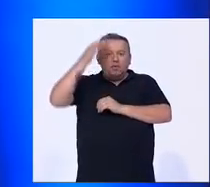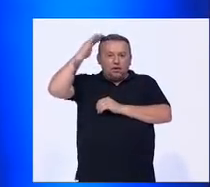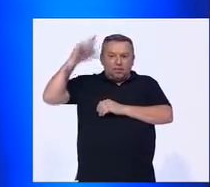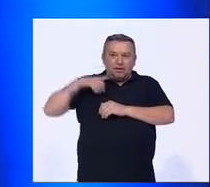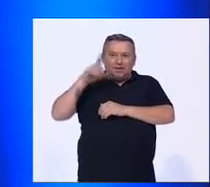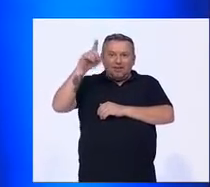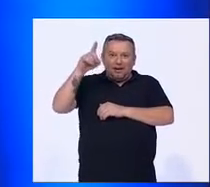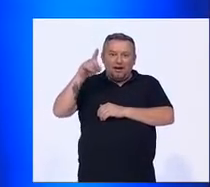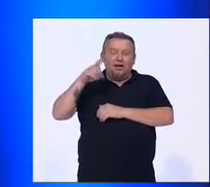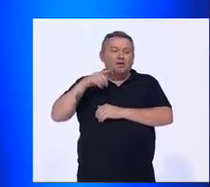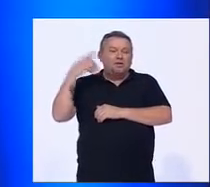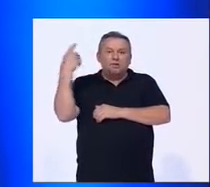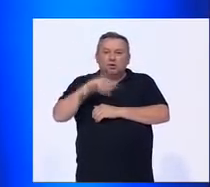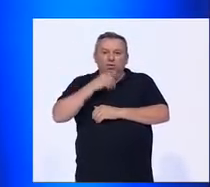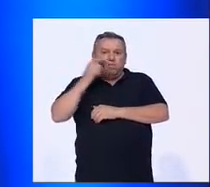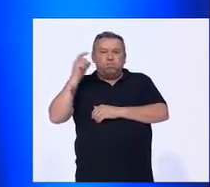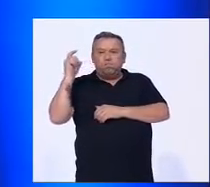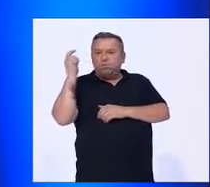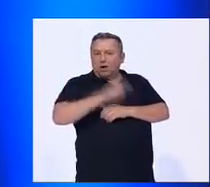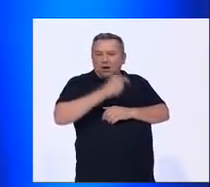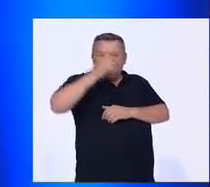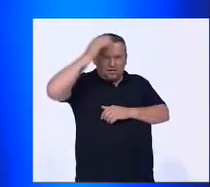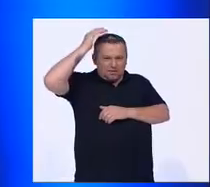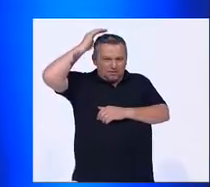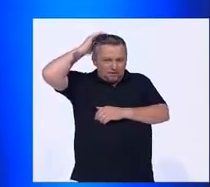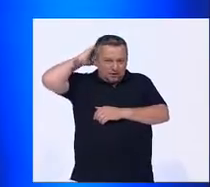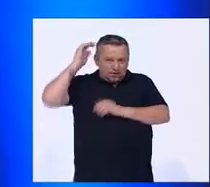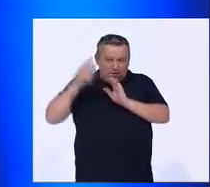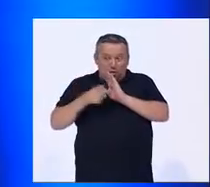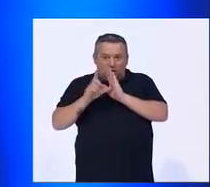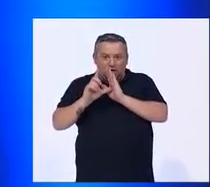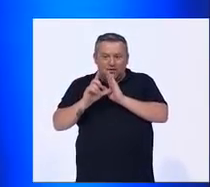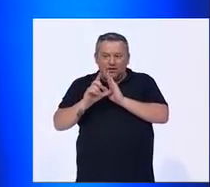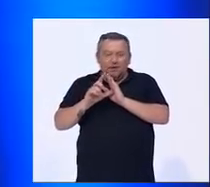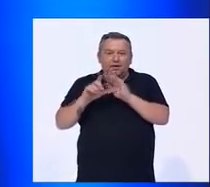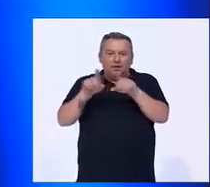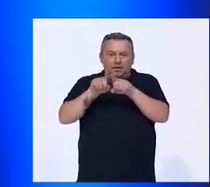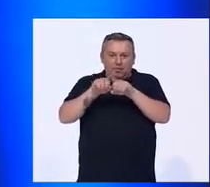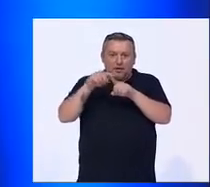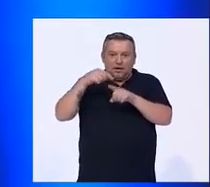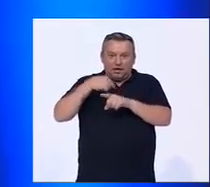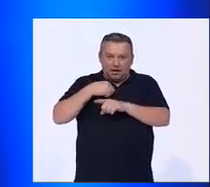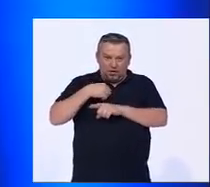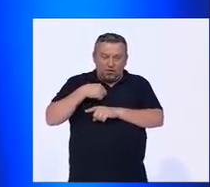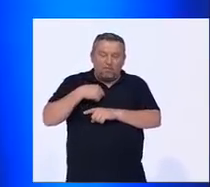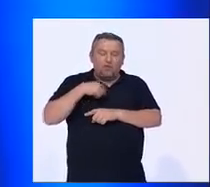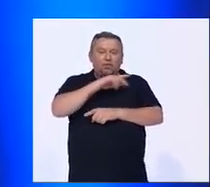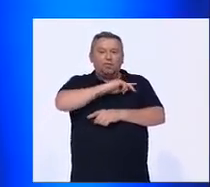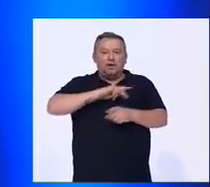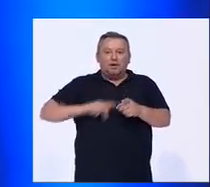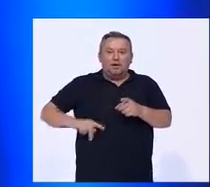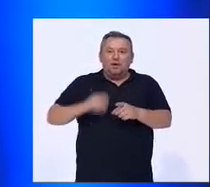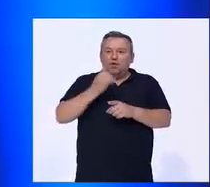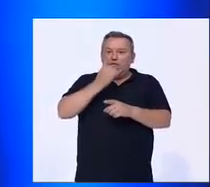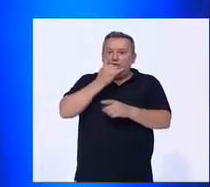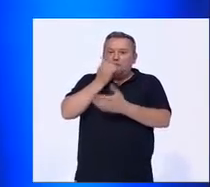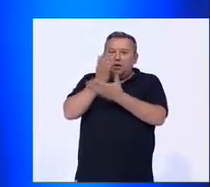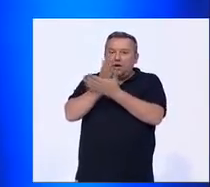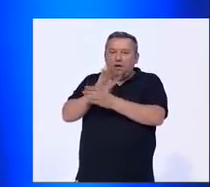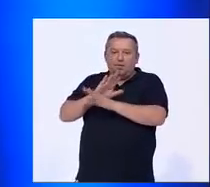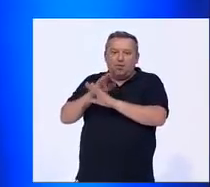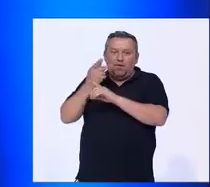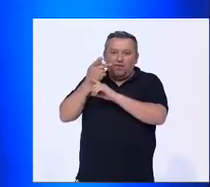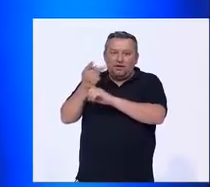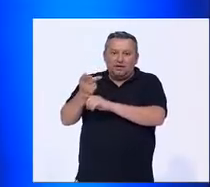pito nele sobre isso, antes desse acidente. Eu, se fosse presidente da República, teria dito, está encerrada a visita.